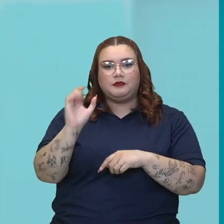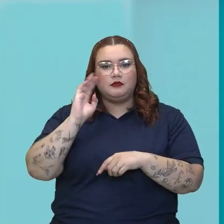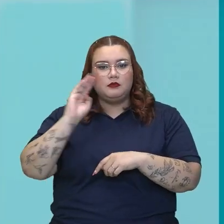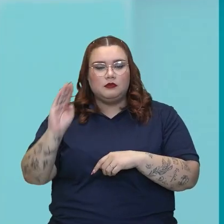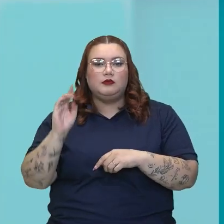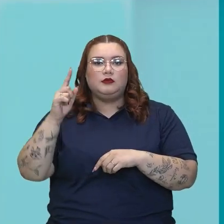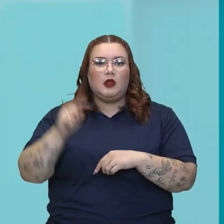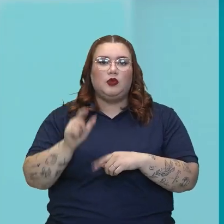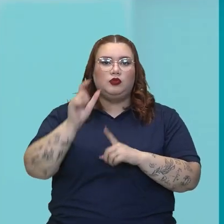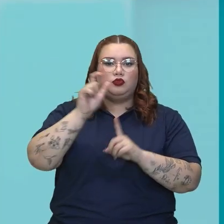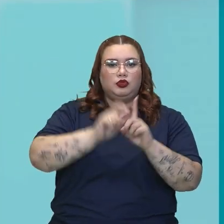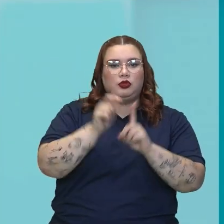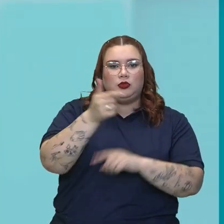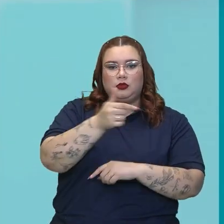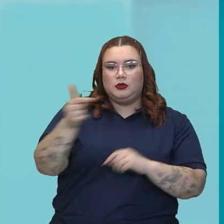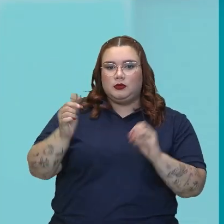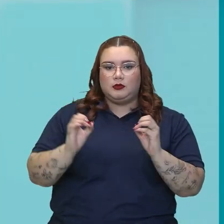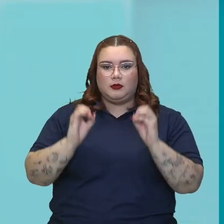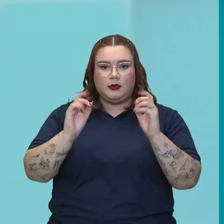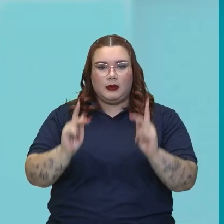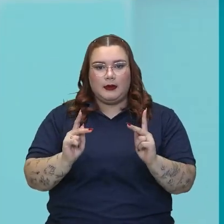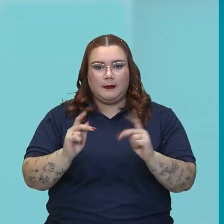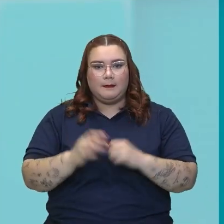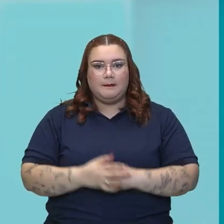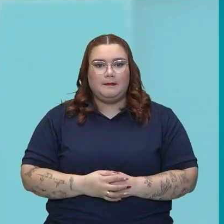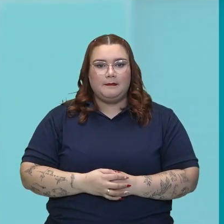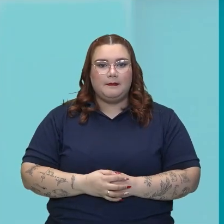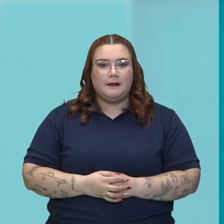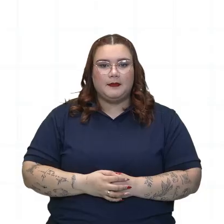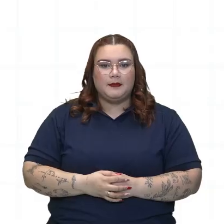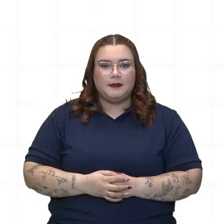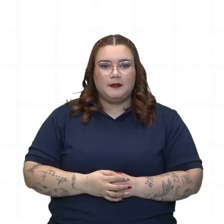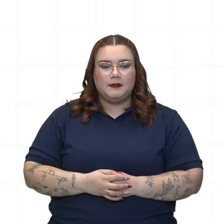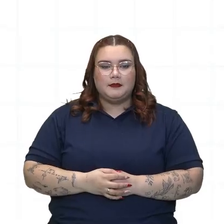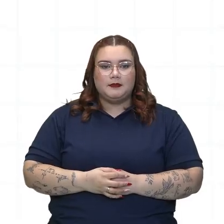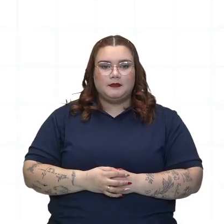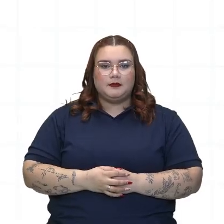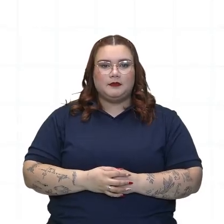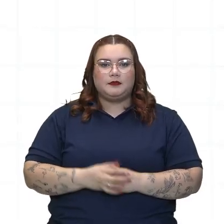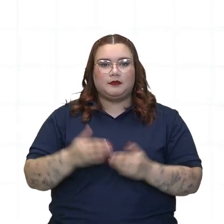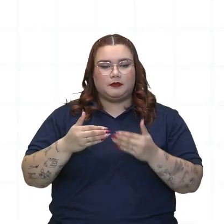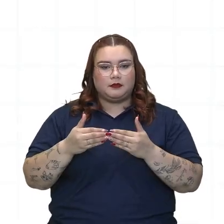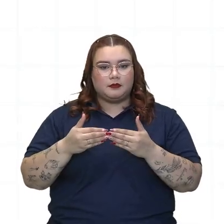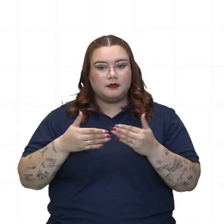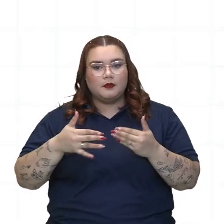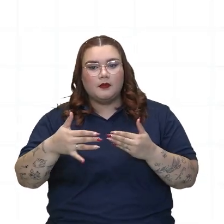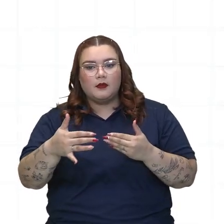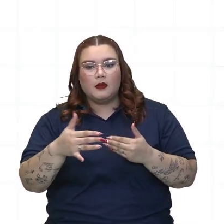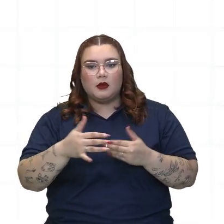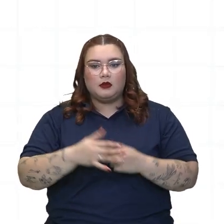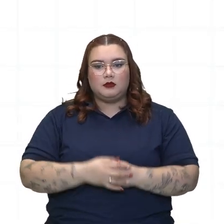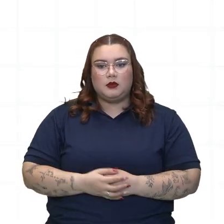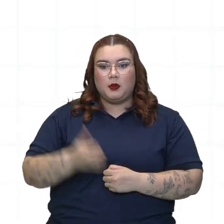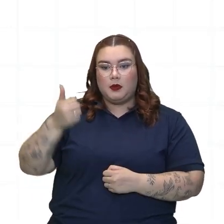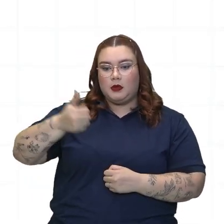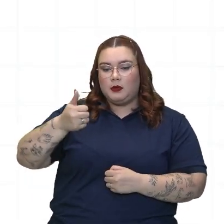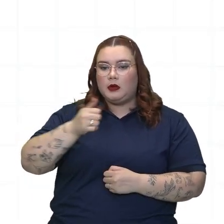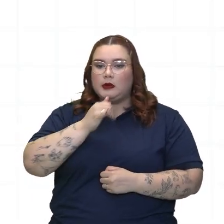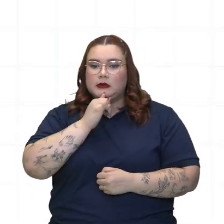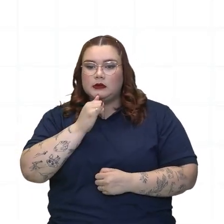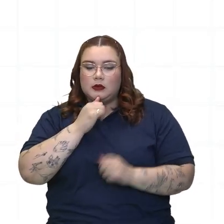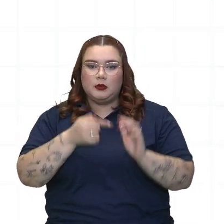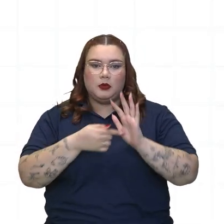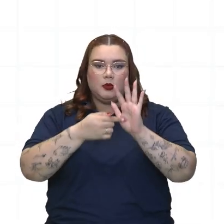sujeito inexistente. Tá bom assim? Volta a cartela para o ar, por favor. Vamos continuar. Então, esse primeiro exemplo ilustrando o